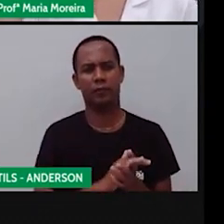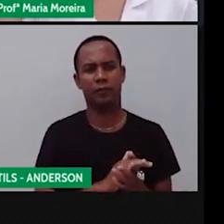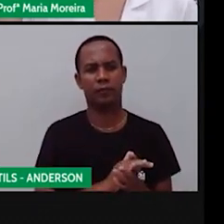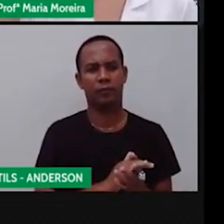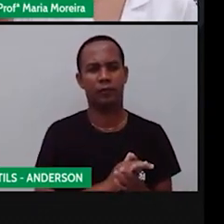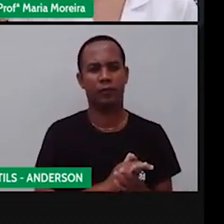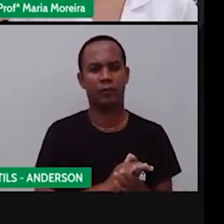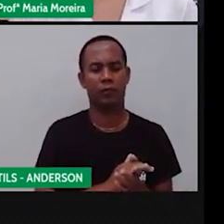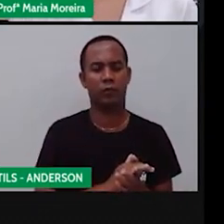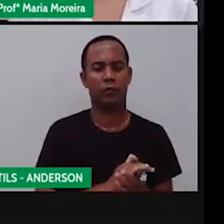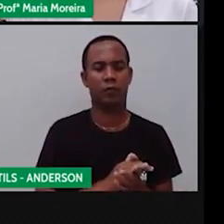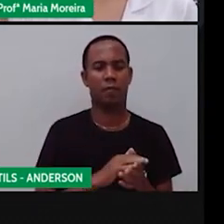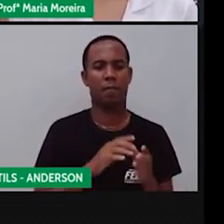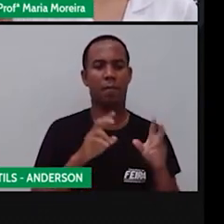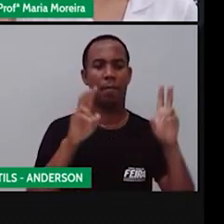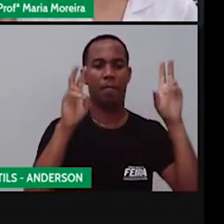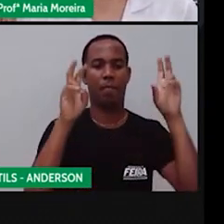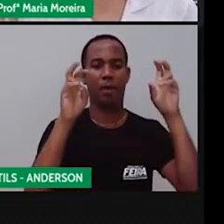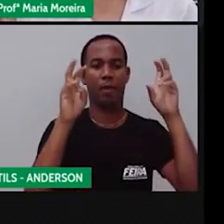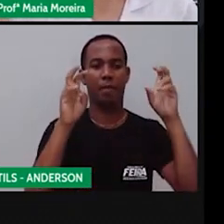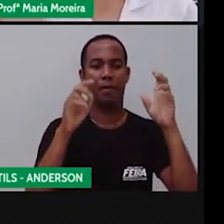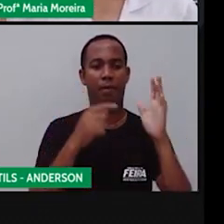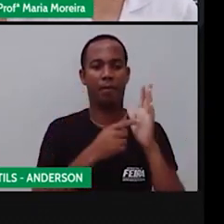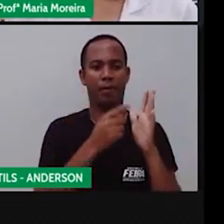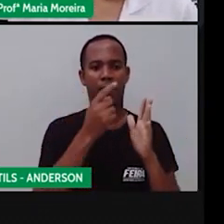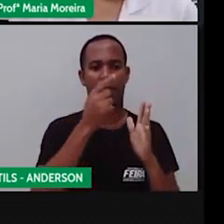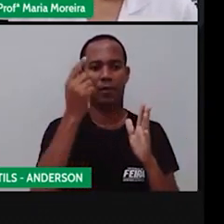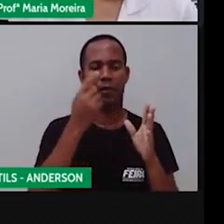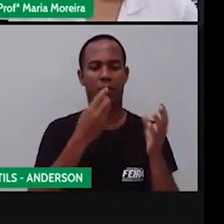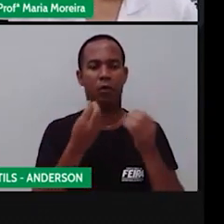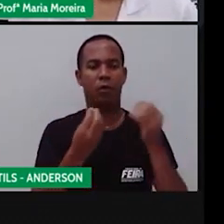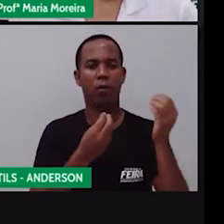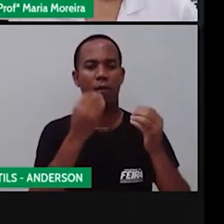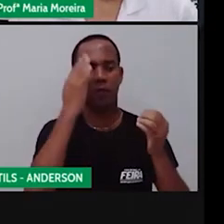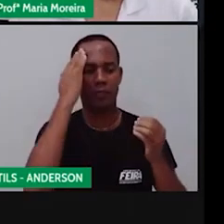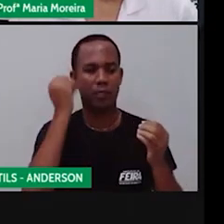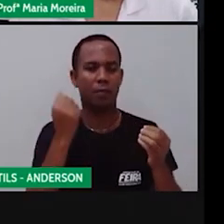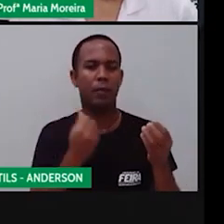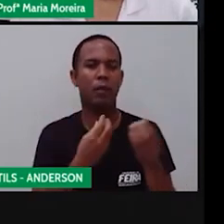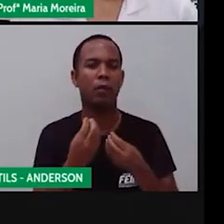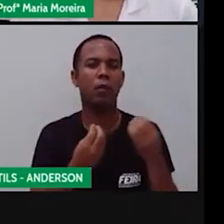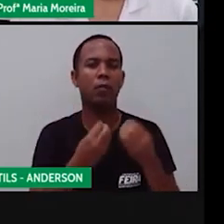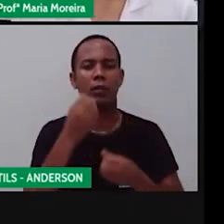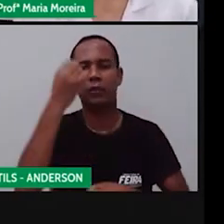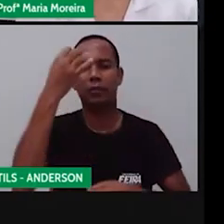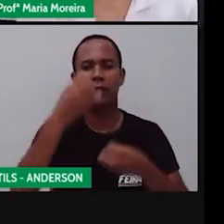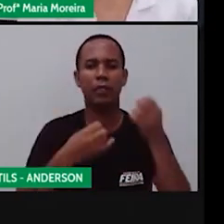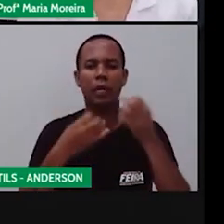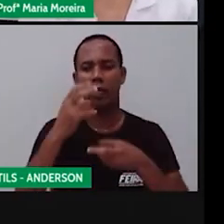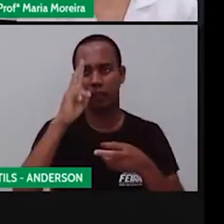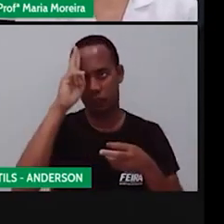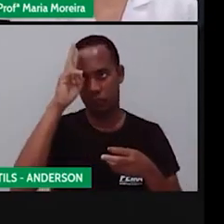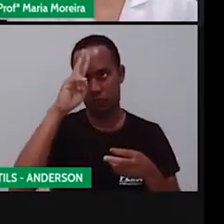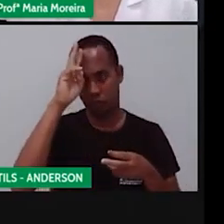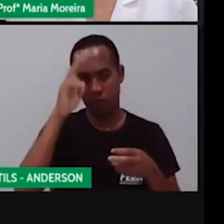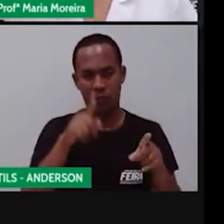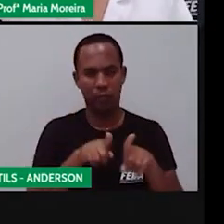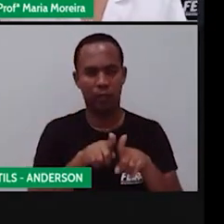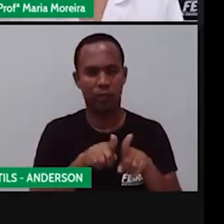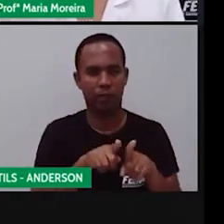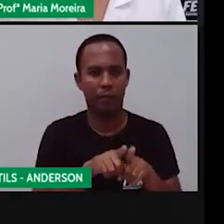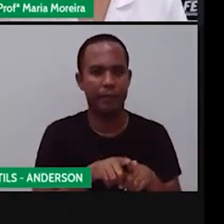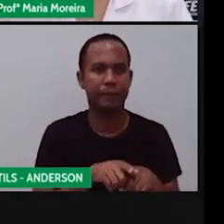um título, porque através do título eu vou saber sobre o que se fala, não é isso, aquela história? Então, se eu coloco A